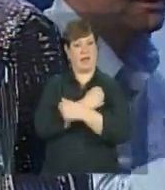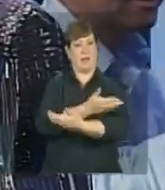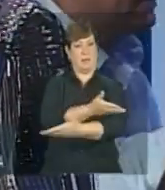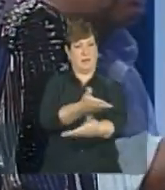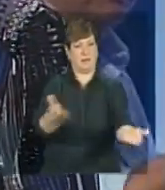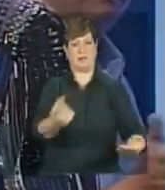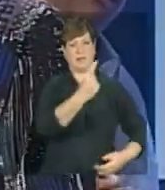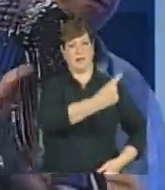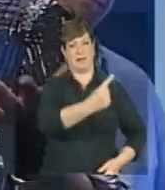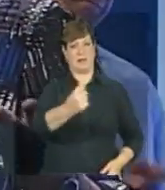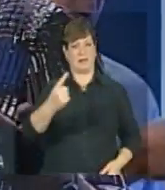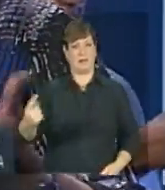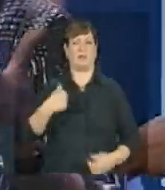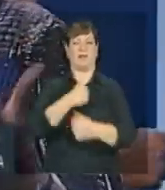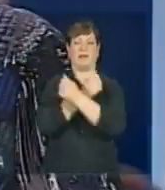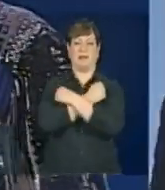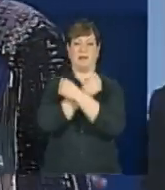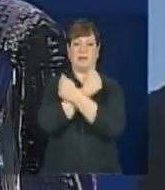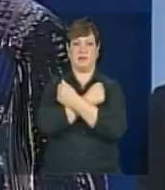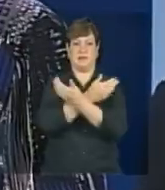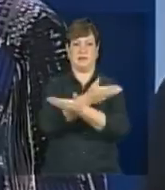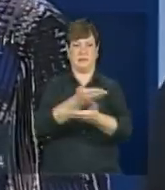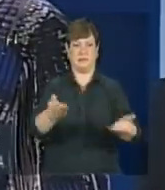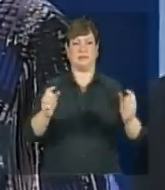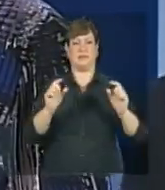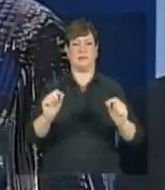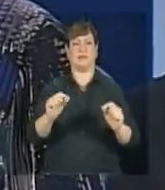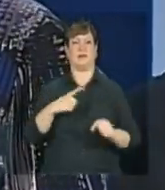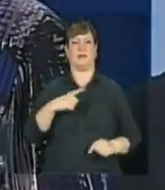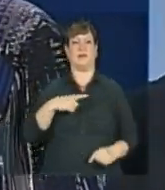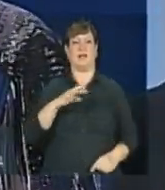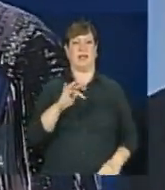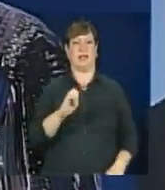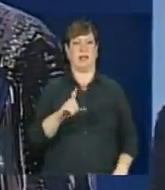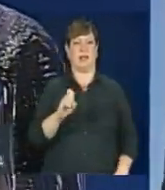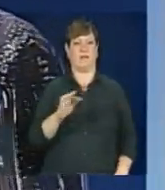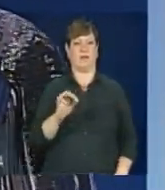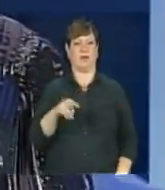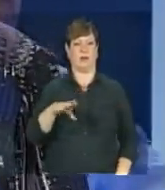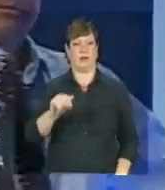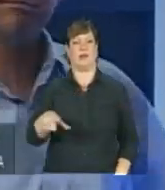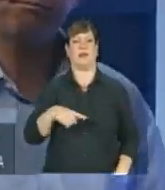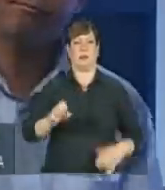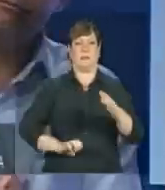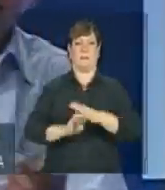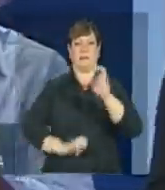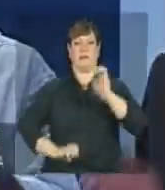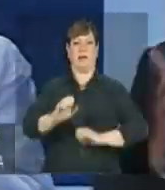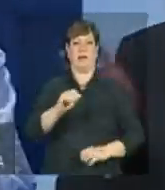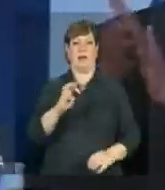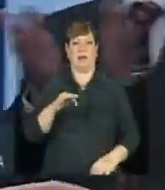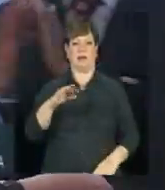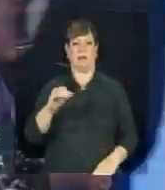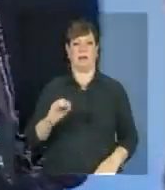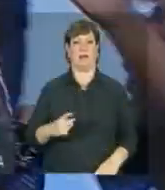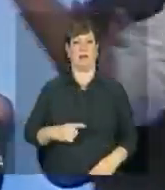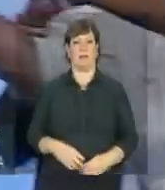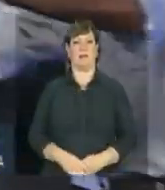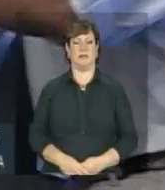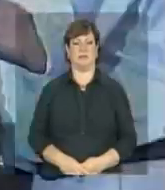cada um e a cada uma. E o meu abraço também à Telefônica e à empresa Atento.